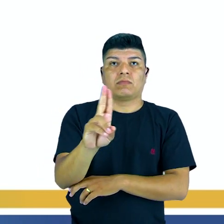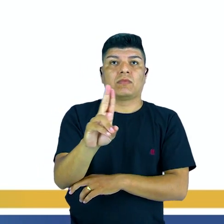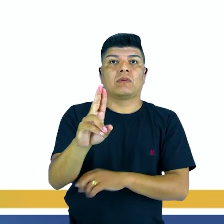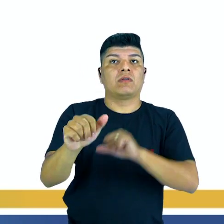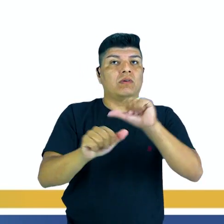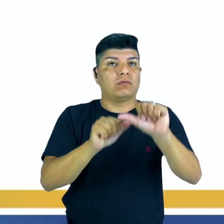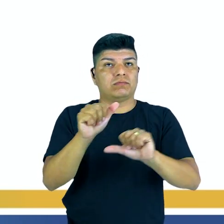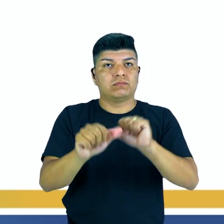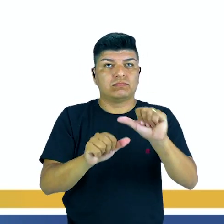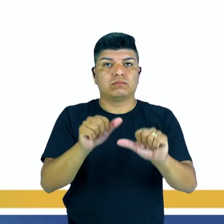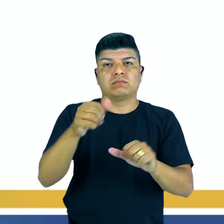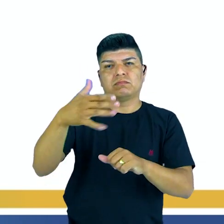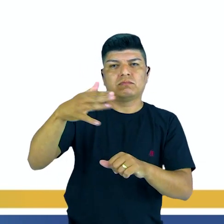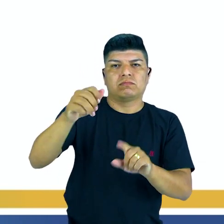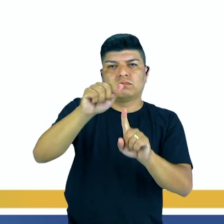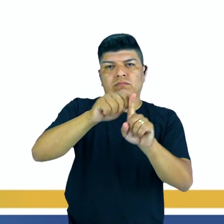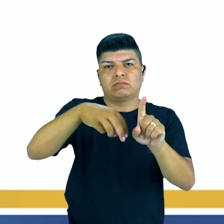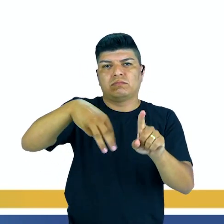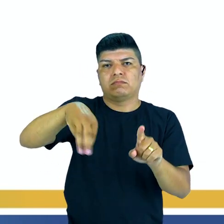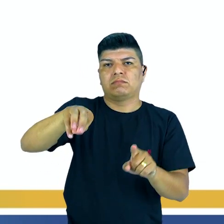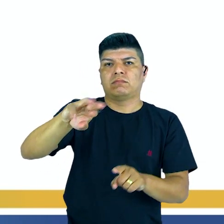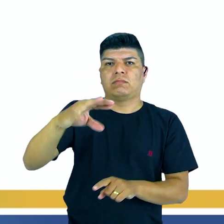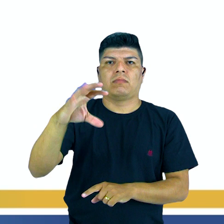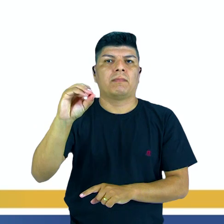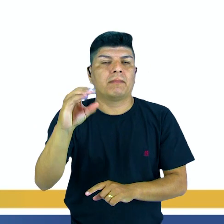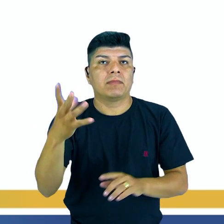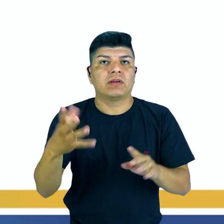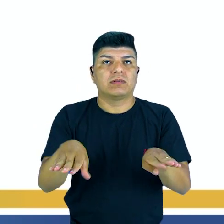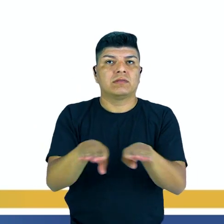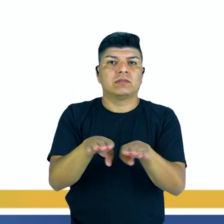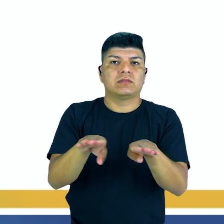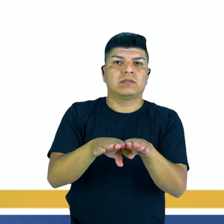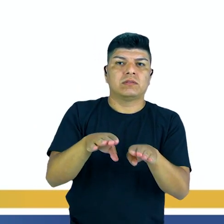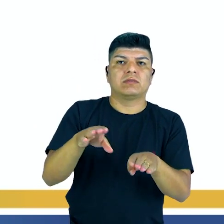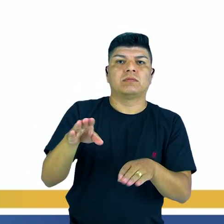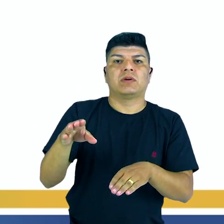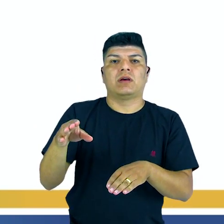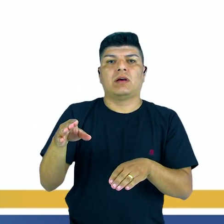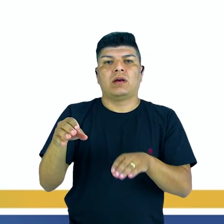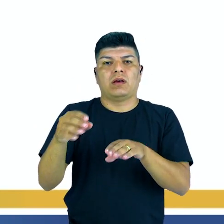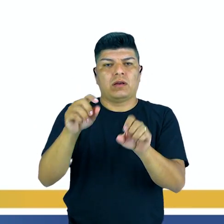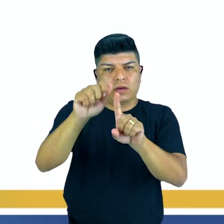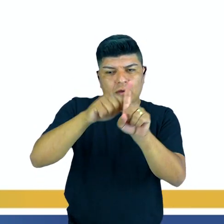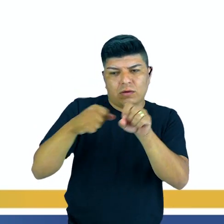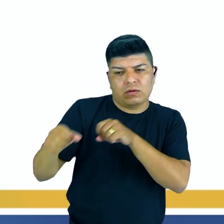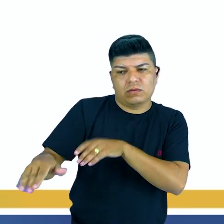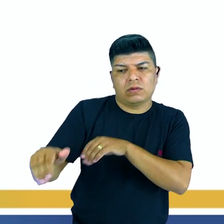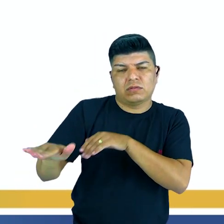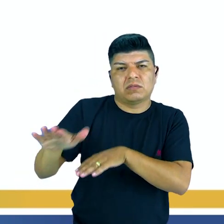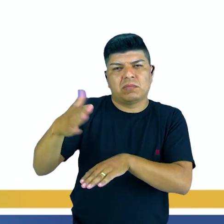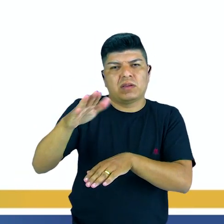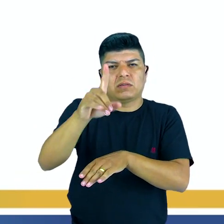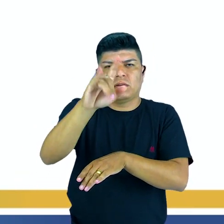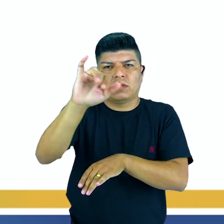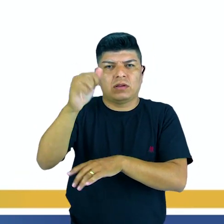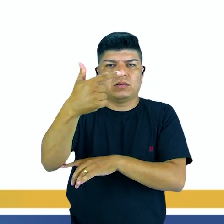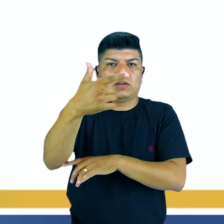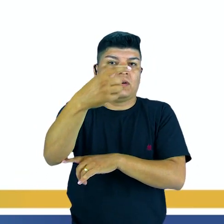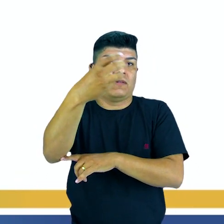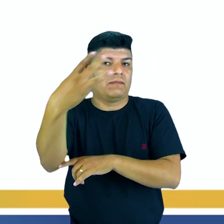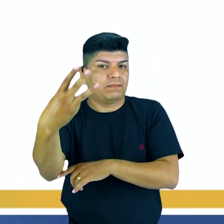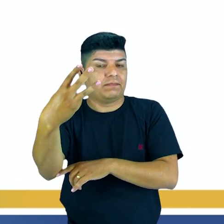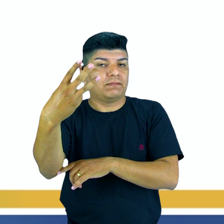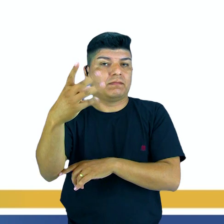tá? Lá em março, por volta do dia 21 de março, e lá em setembro, lá por volta do dia 23, onde o dia vai ter o